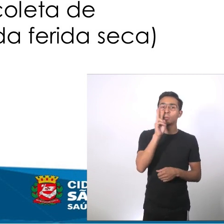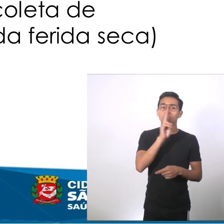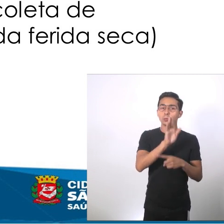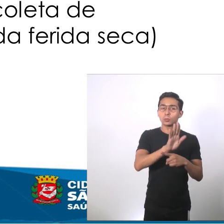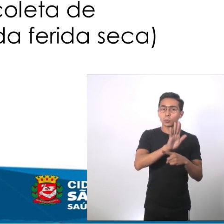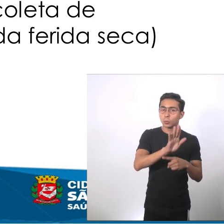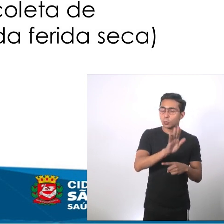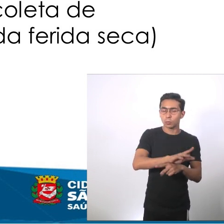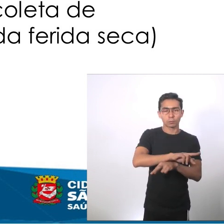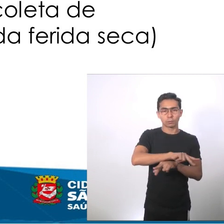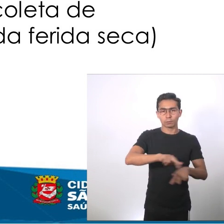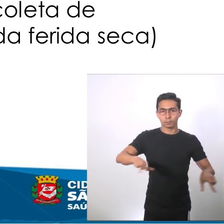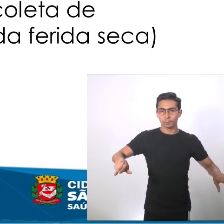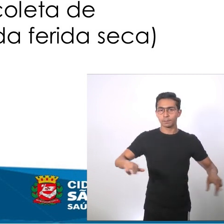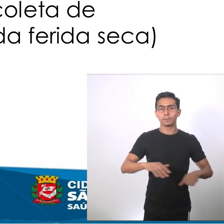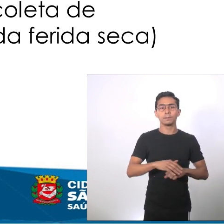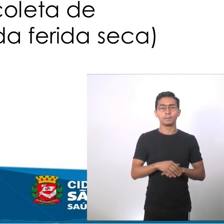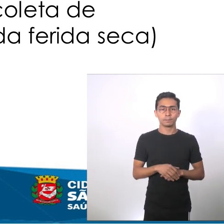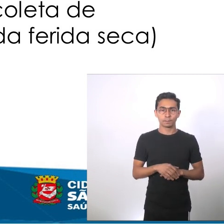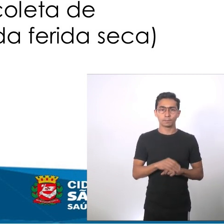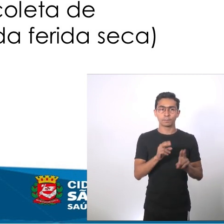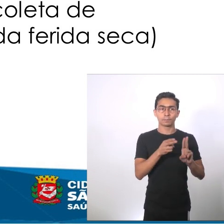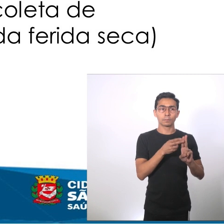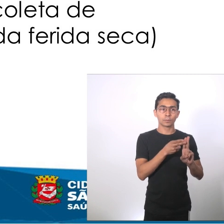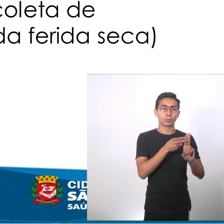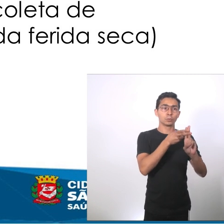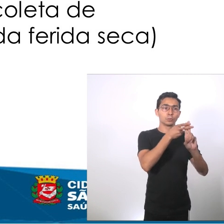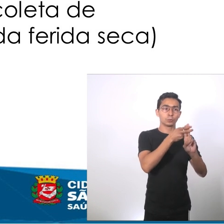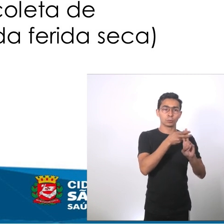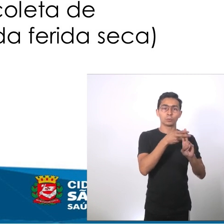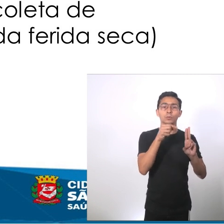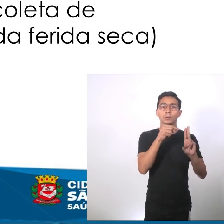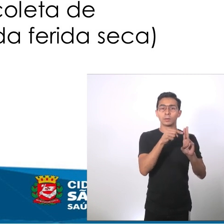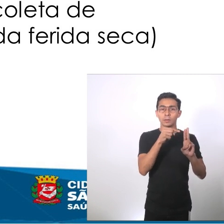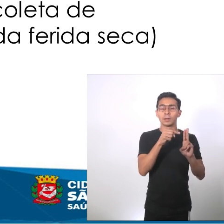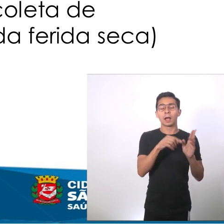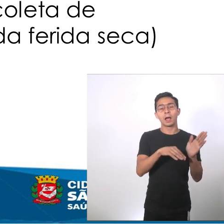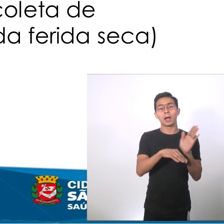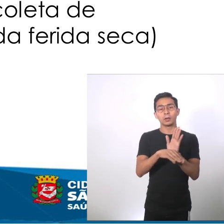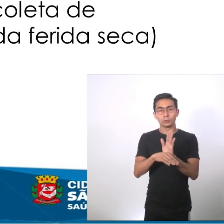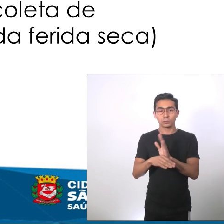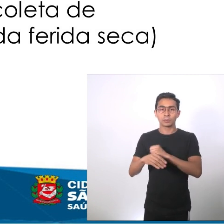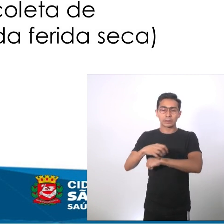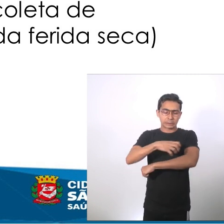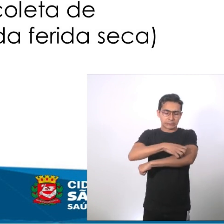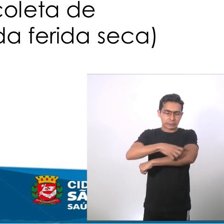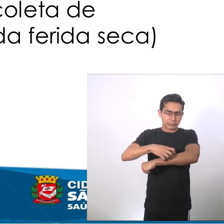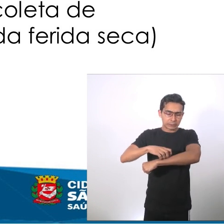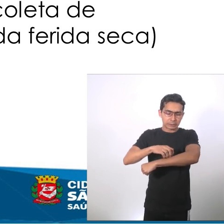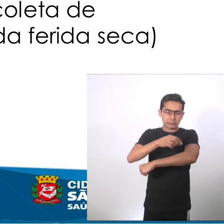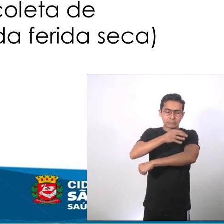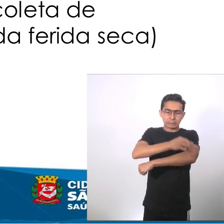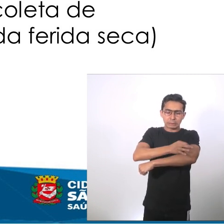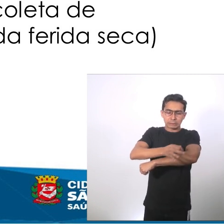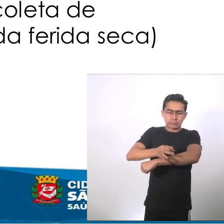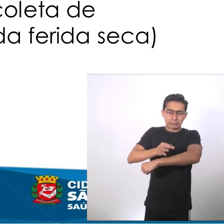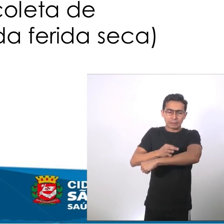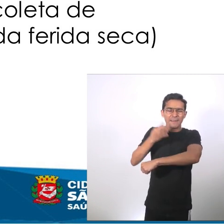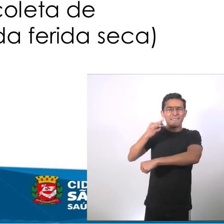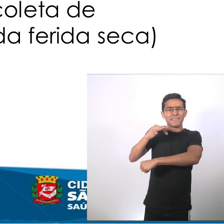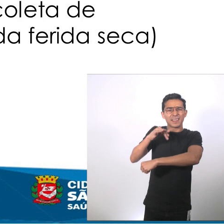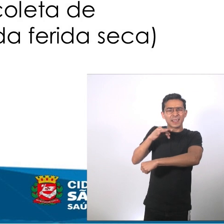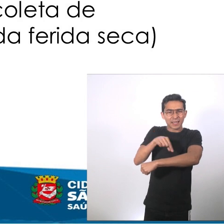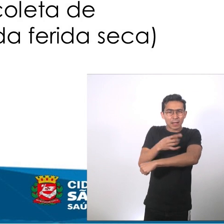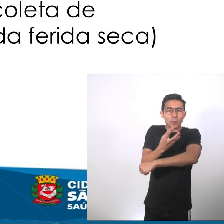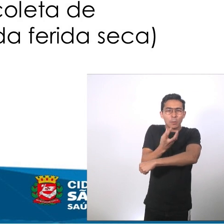foi capacitada e conta com insumos para a coleta de amostra das lesões cutâneas, secreção ou partes da ferida seca, como